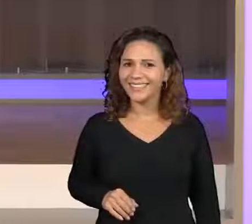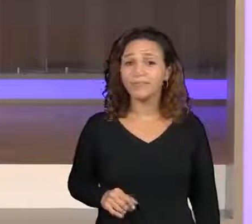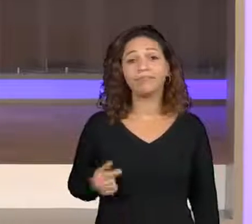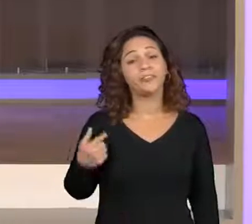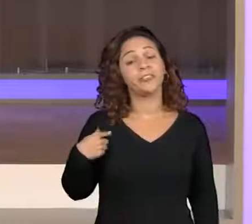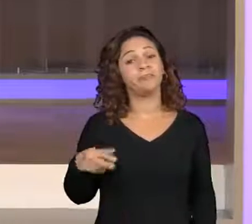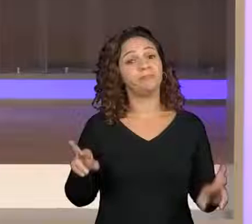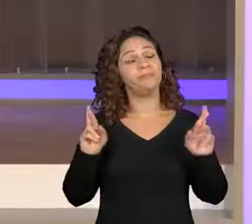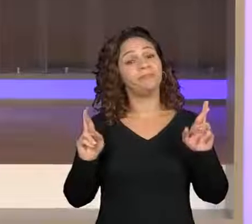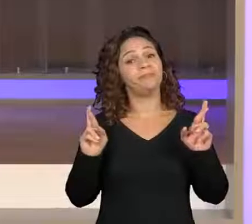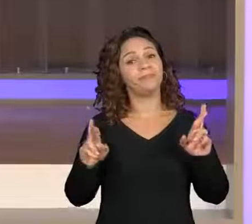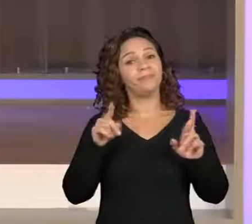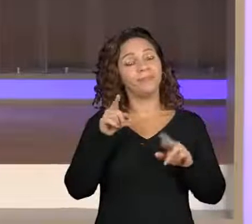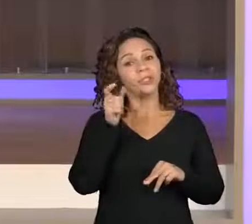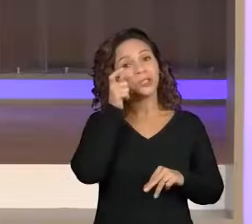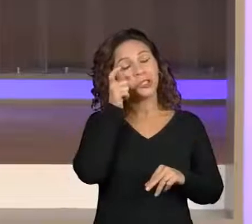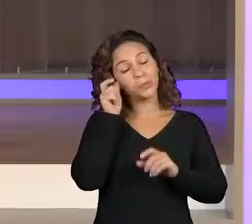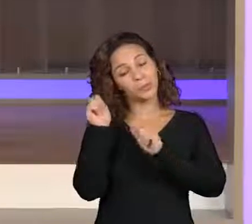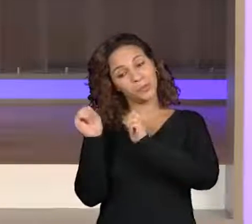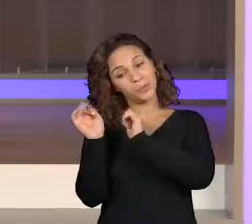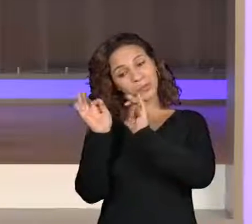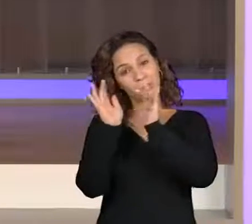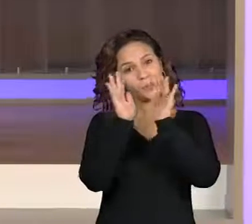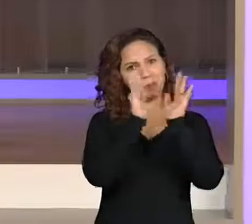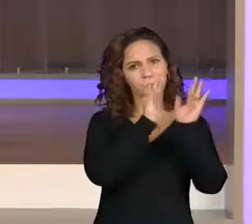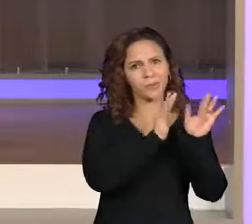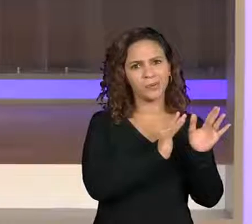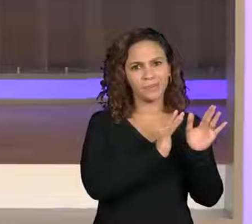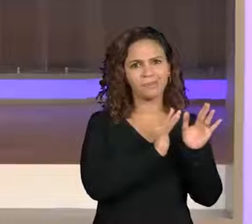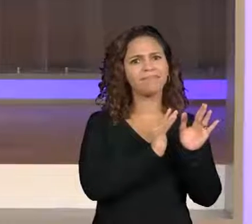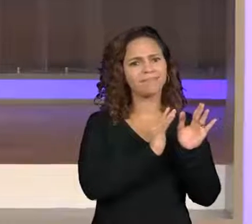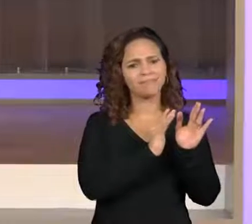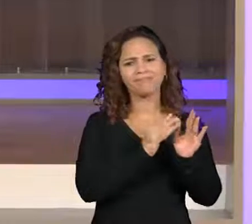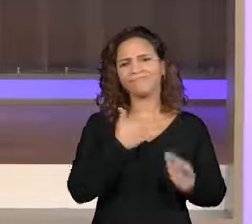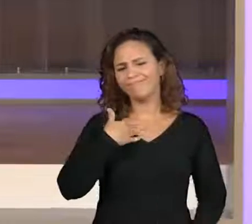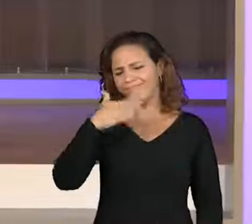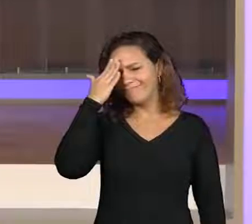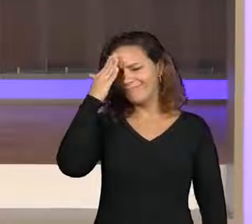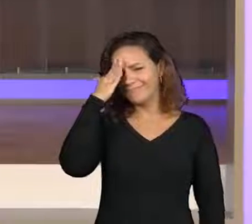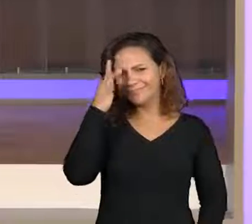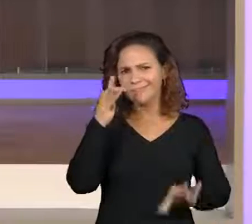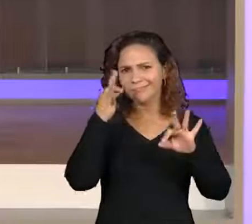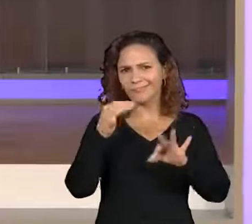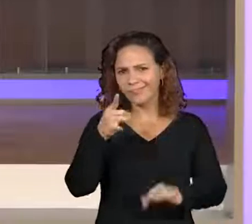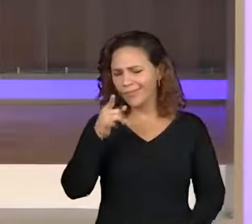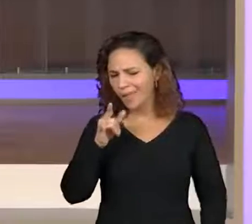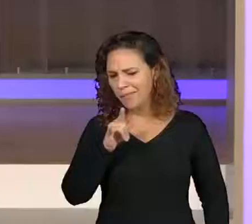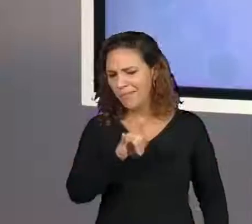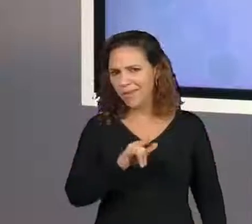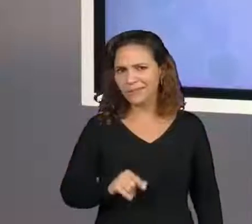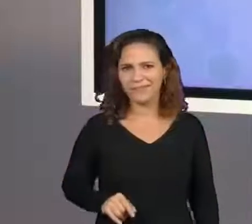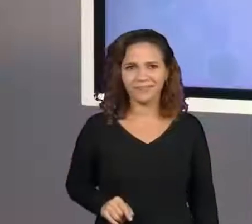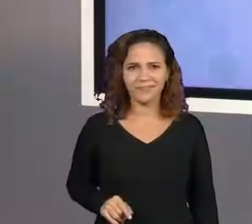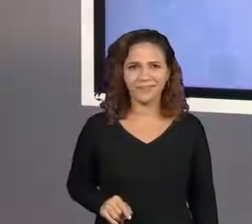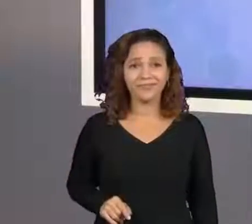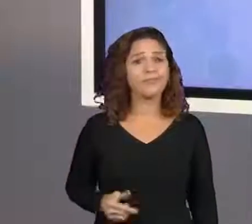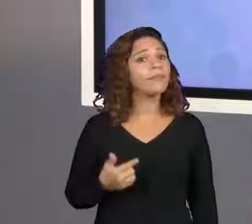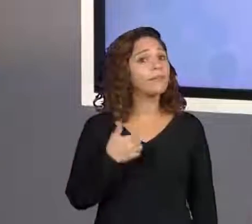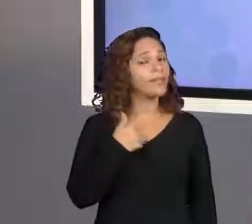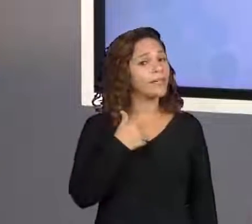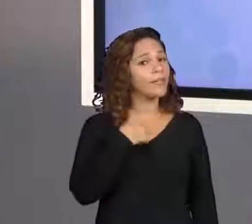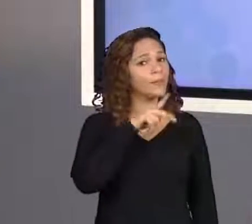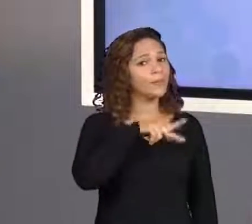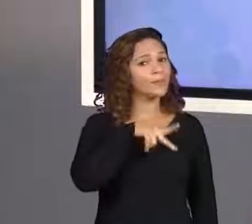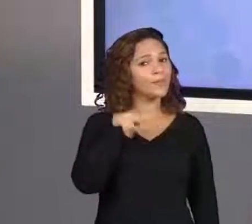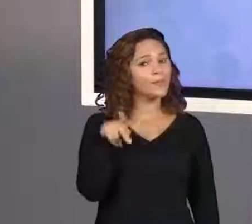espero que você acompanhe essa aula do início ao fim, porque é uma aula que eu tenho certeza que vocês vão amar. Eu sou o